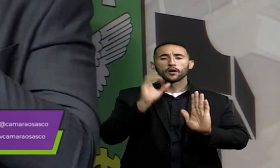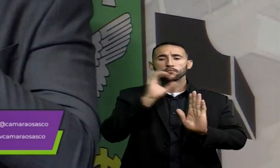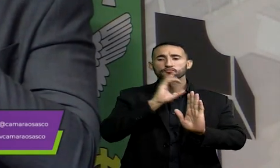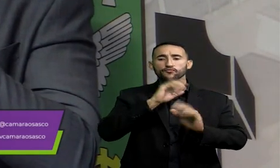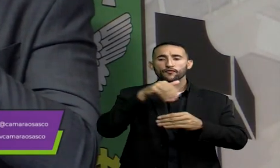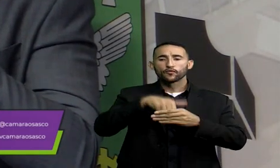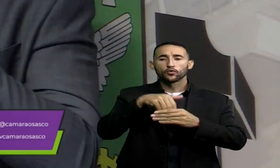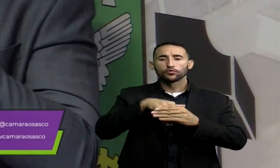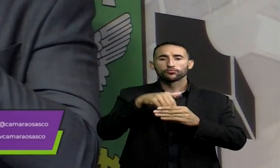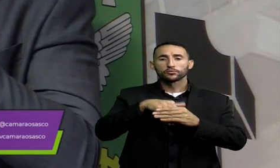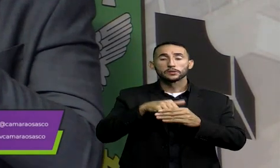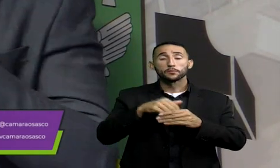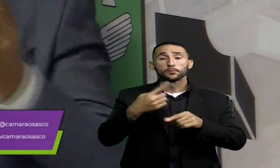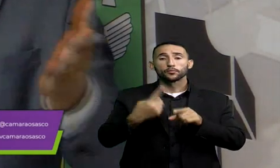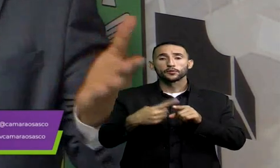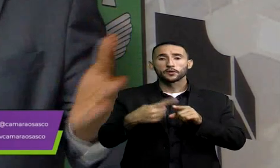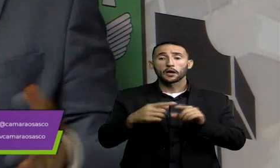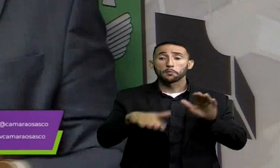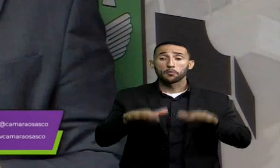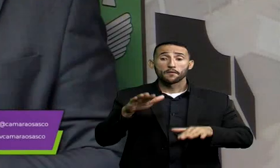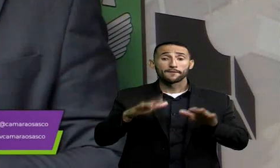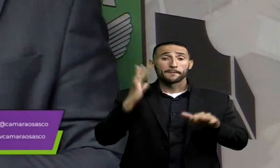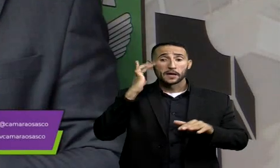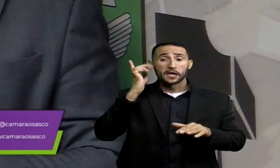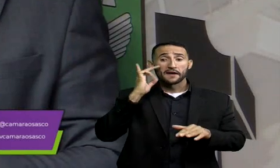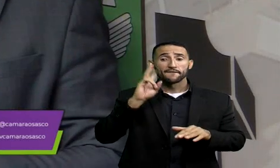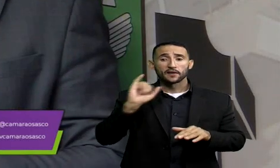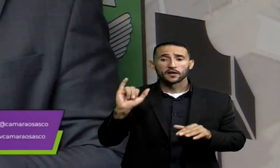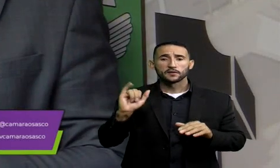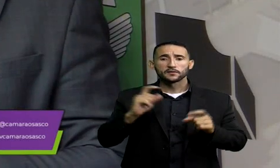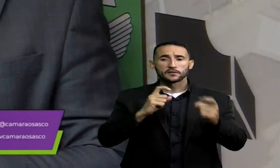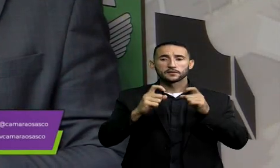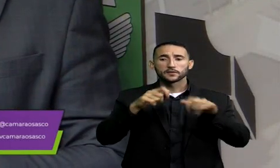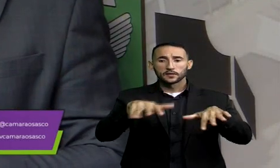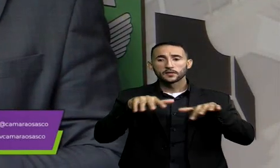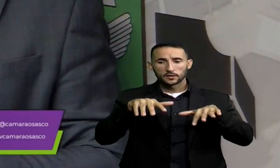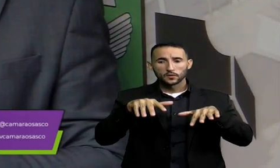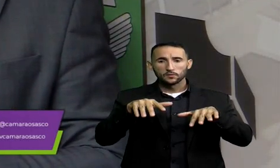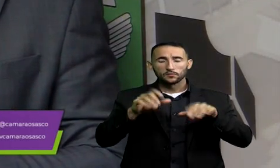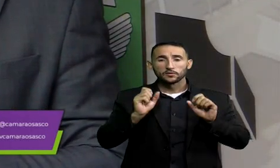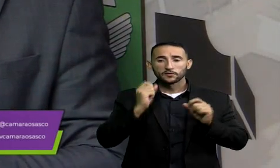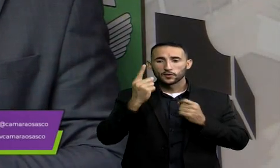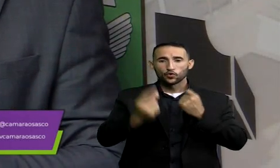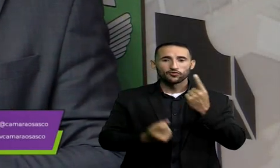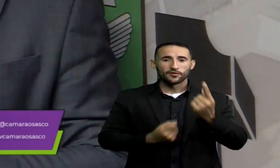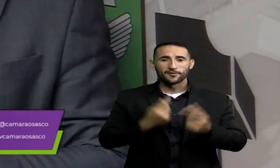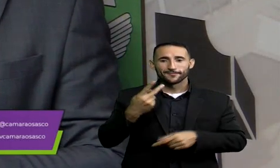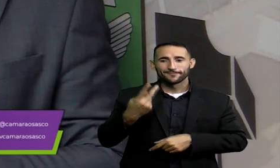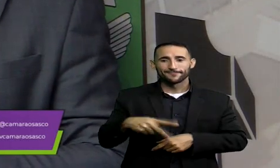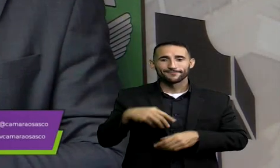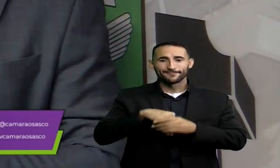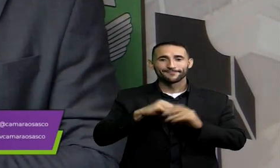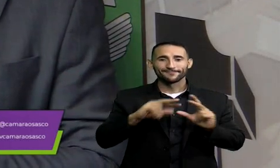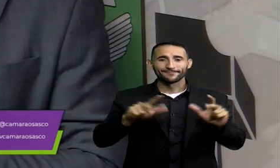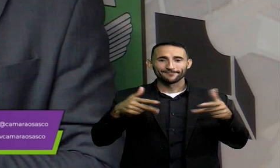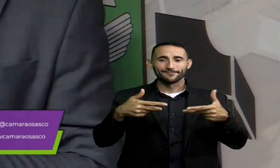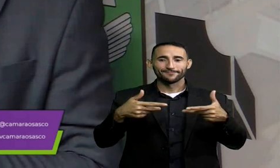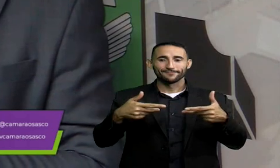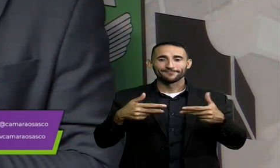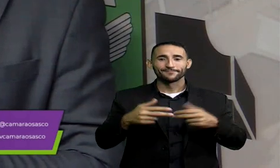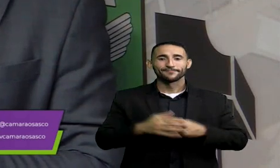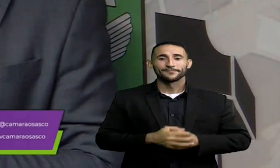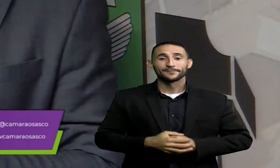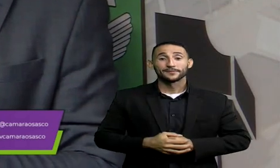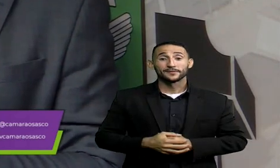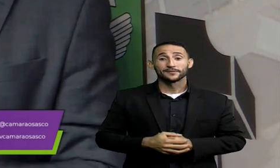projetos sendo que provavelmente amanhã nós teremos sessão aqui extraordinária nessa casa dos Senhores vereadores